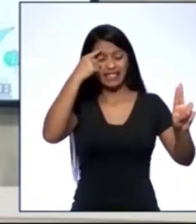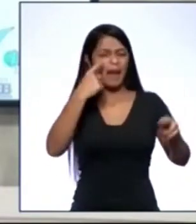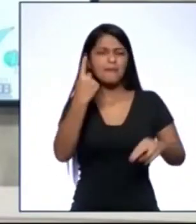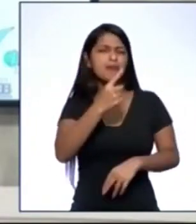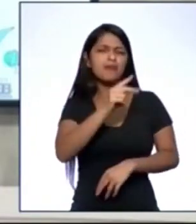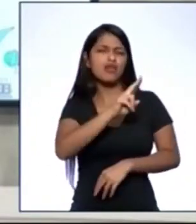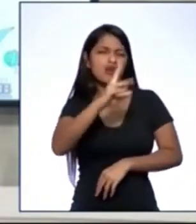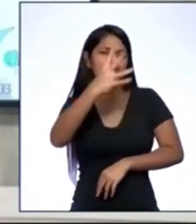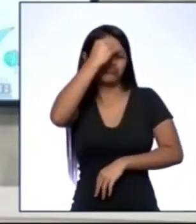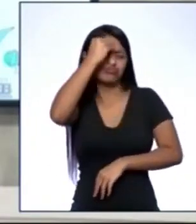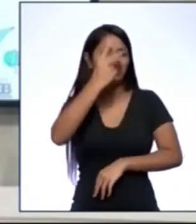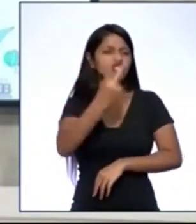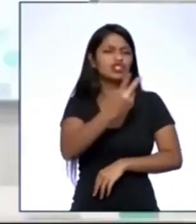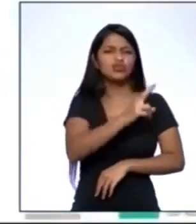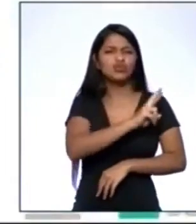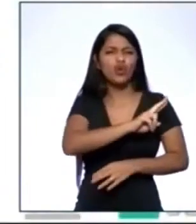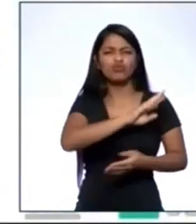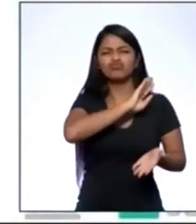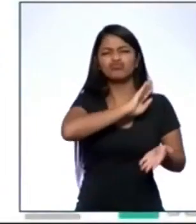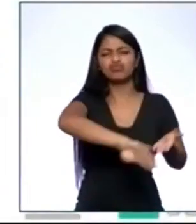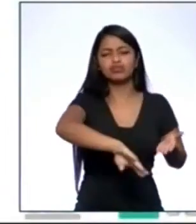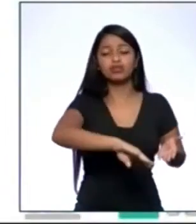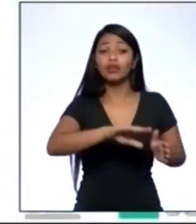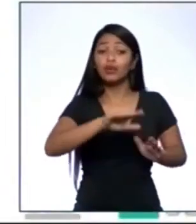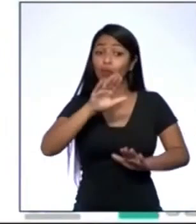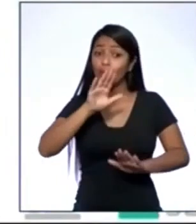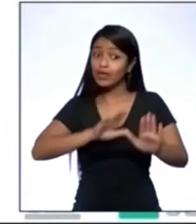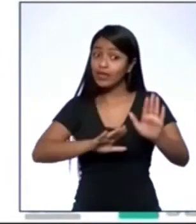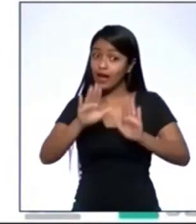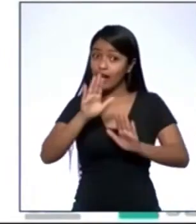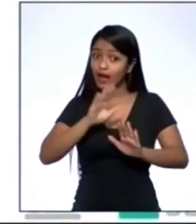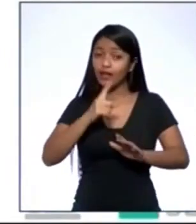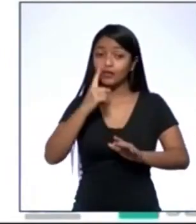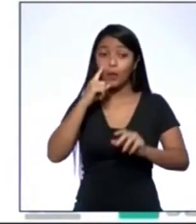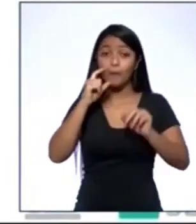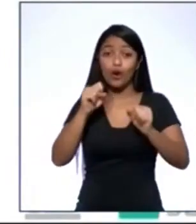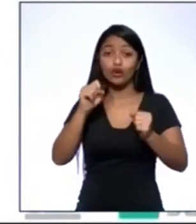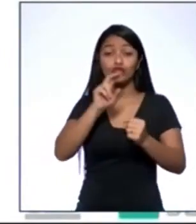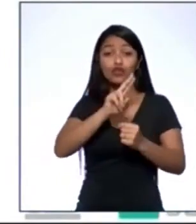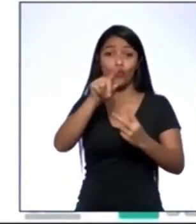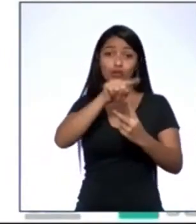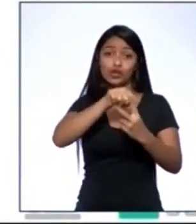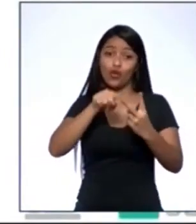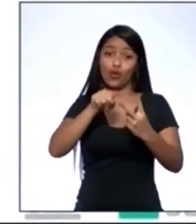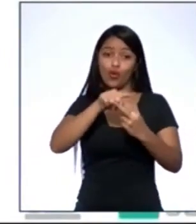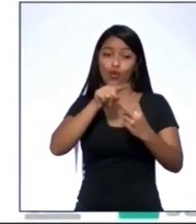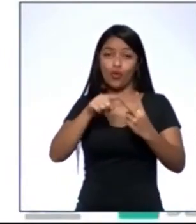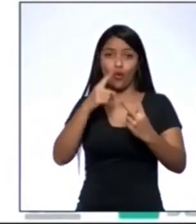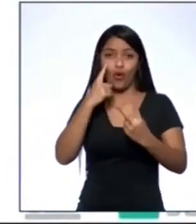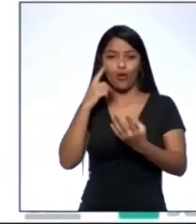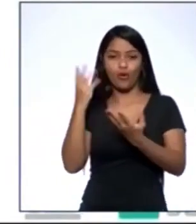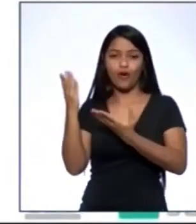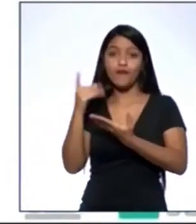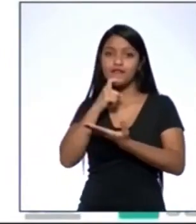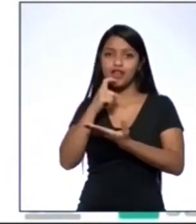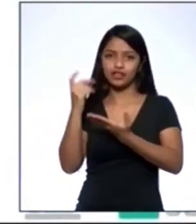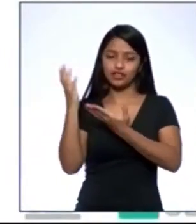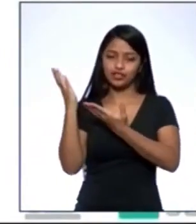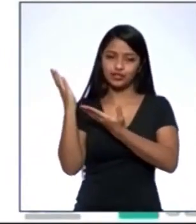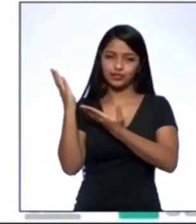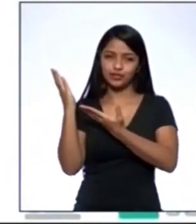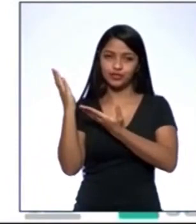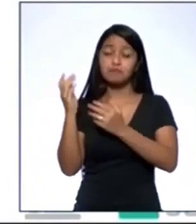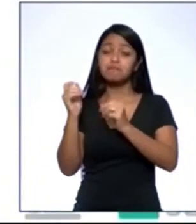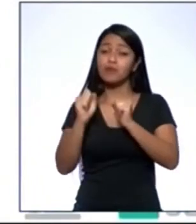Magnificação trófica. Pode aparecer com o nome magnificação trófica e não aparecer